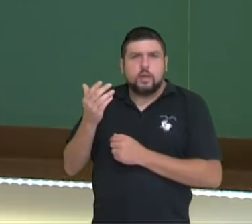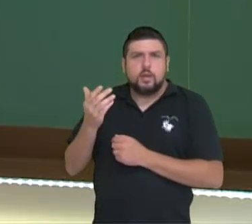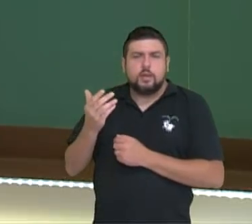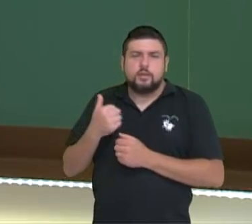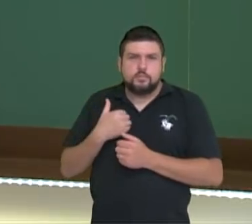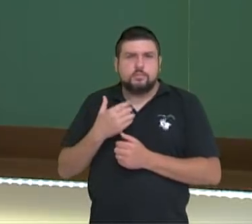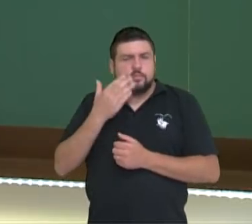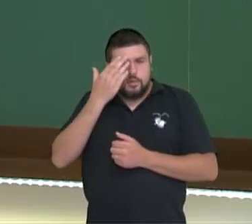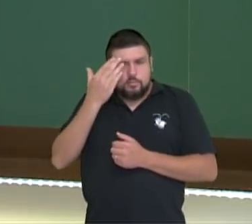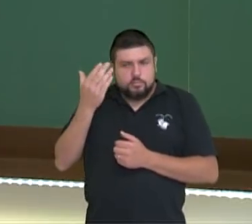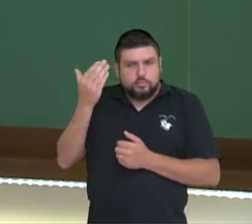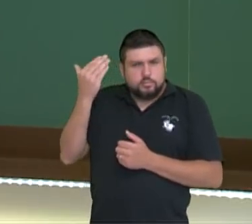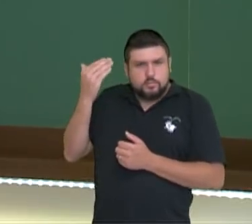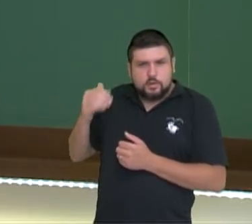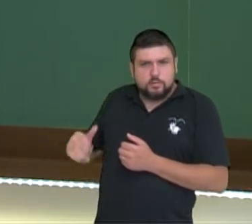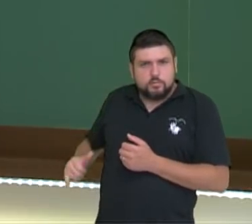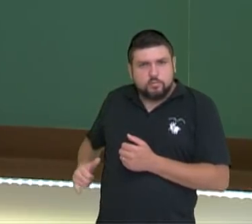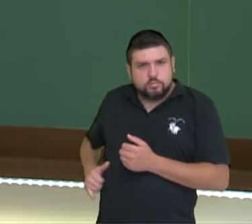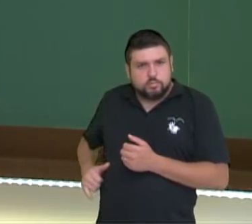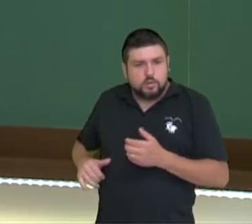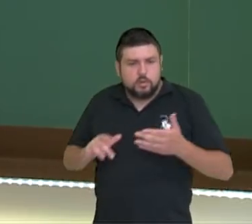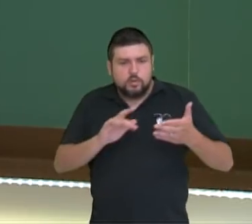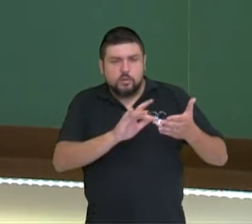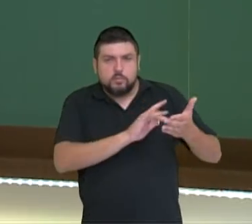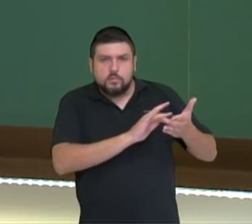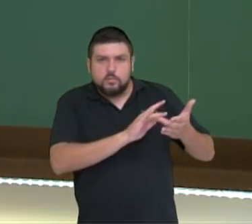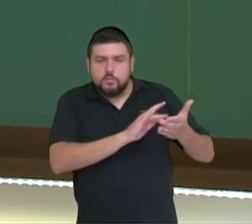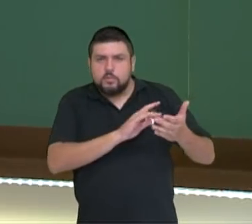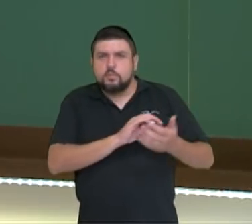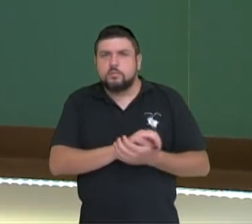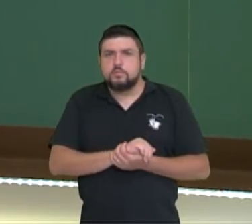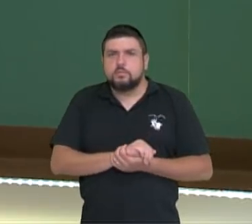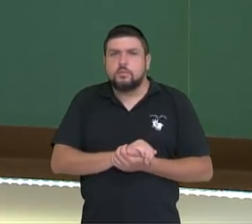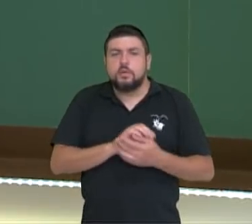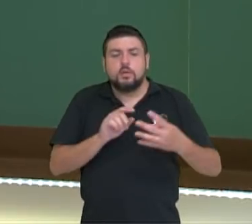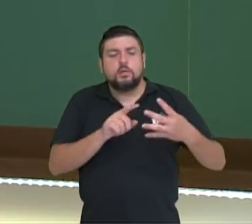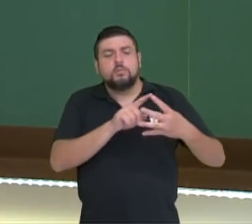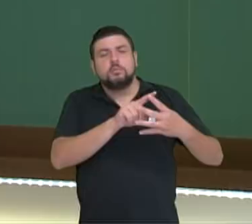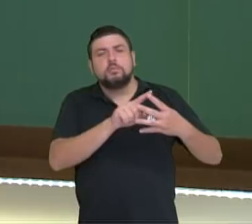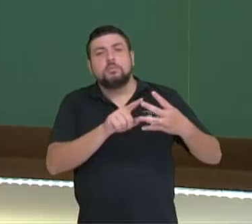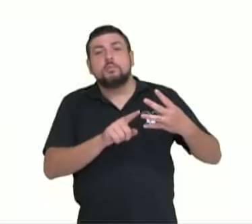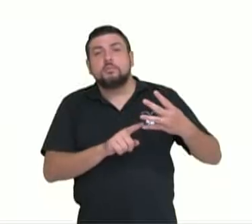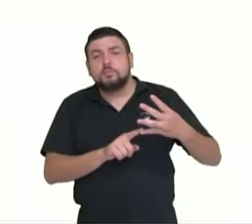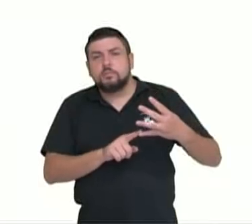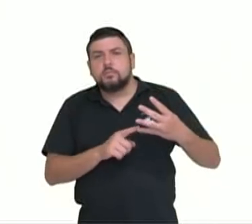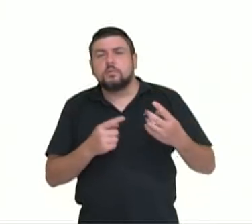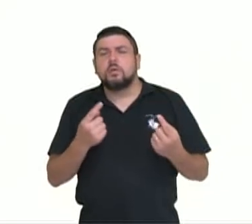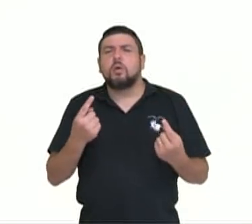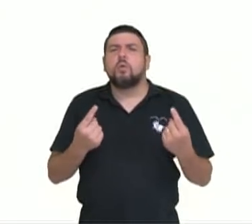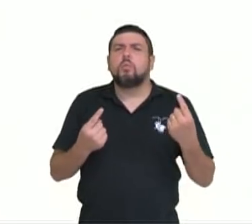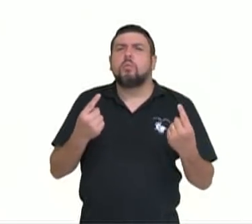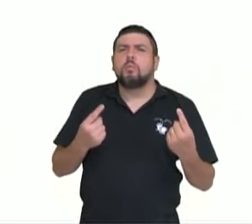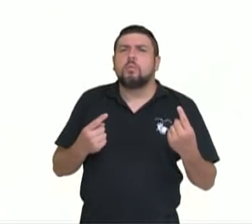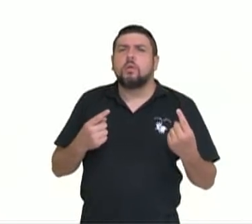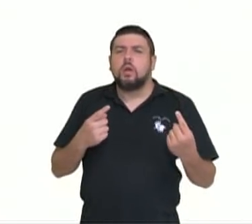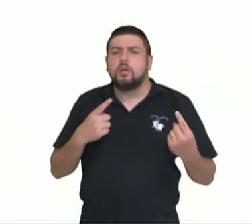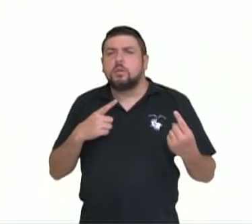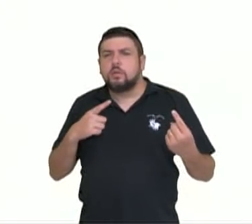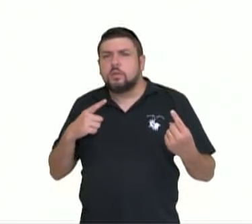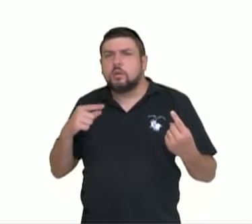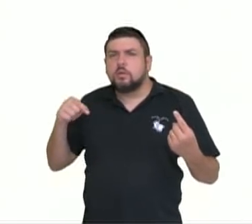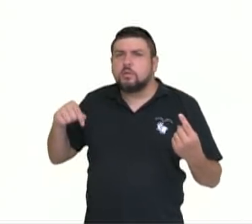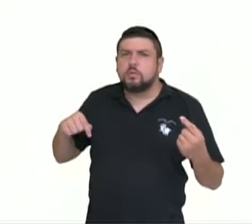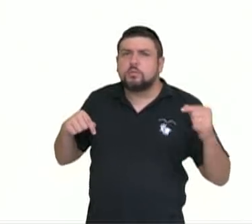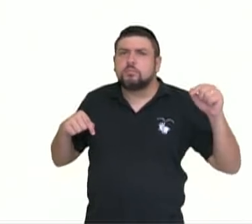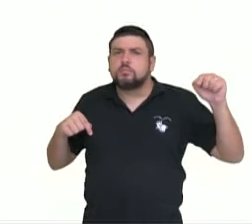dos celulares digitais, tá? Então, de todas essas alternativas, a que nós encontramos em ambos os aparelhos são